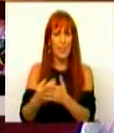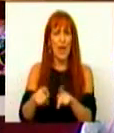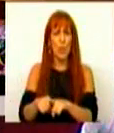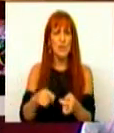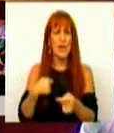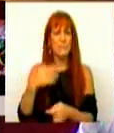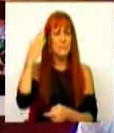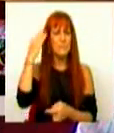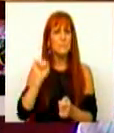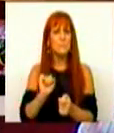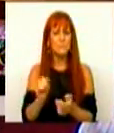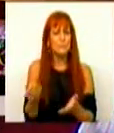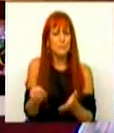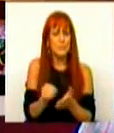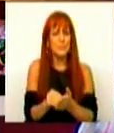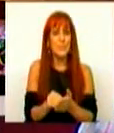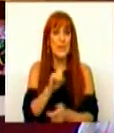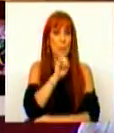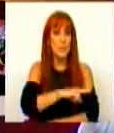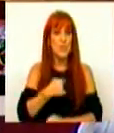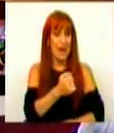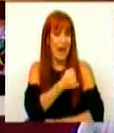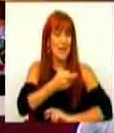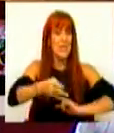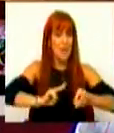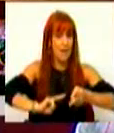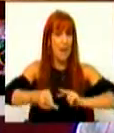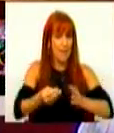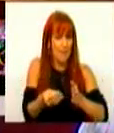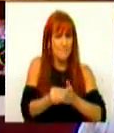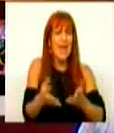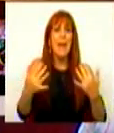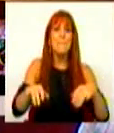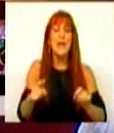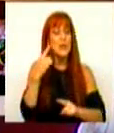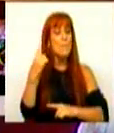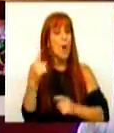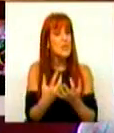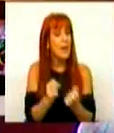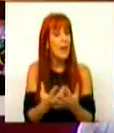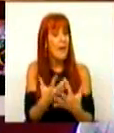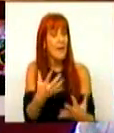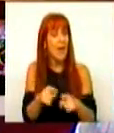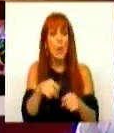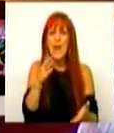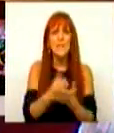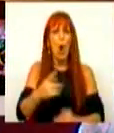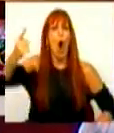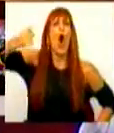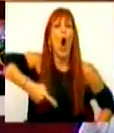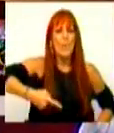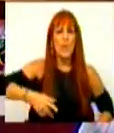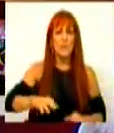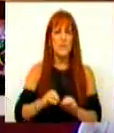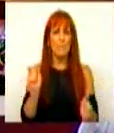previsão expressa da possibilidade da residência alternada, mas evidenciamos, contudo, que esta não deve ser uma obrigação